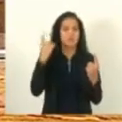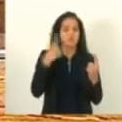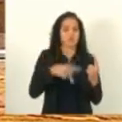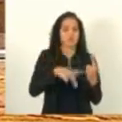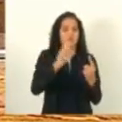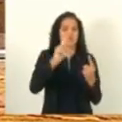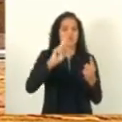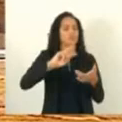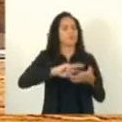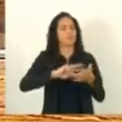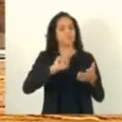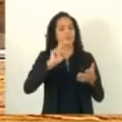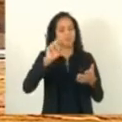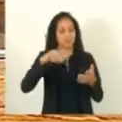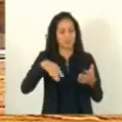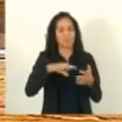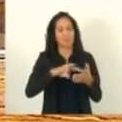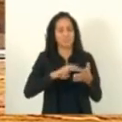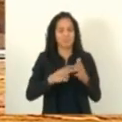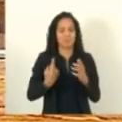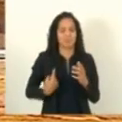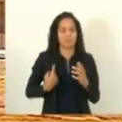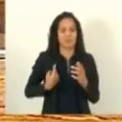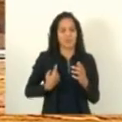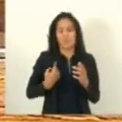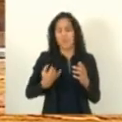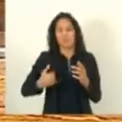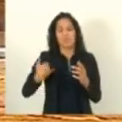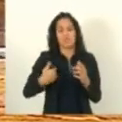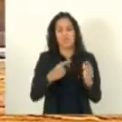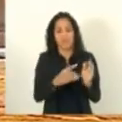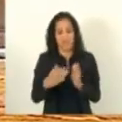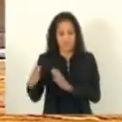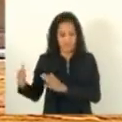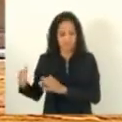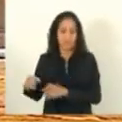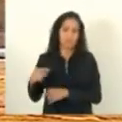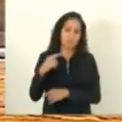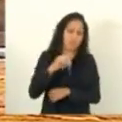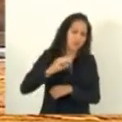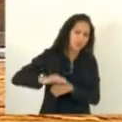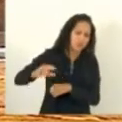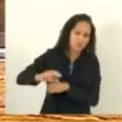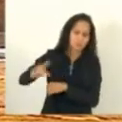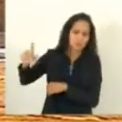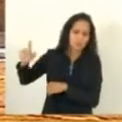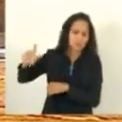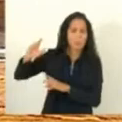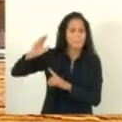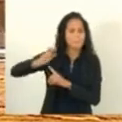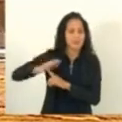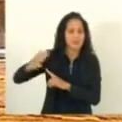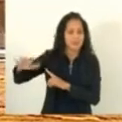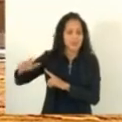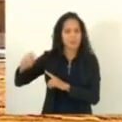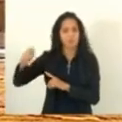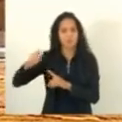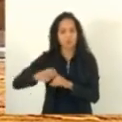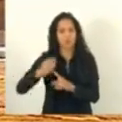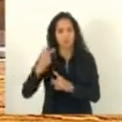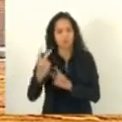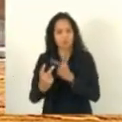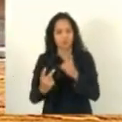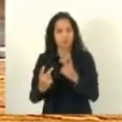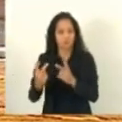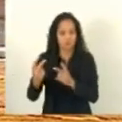professor de medicina, tem um curso em Londrina, no Paraná, mas fica aqui, de dois em dois meses ele vai lá. Então, eu agradeço